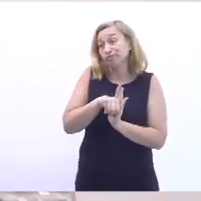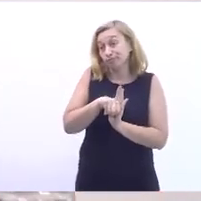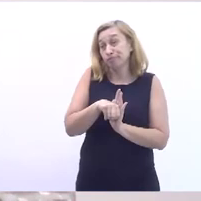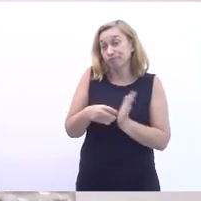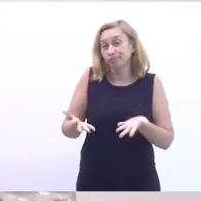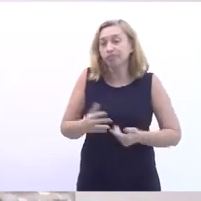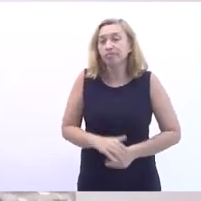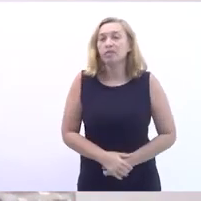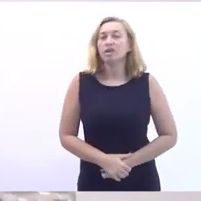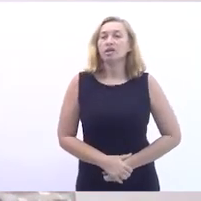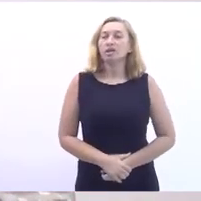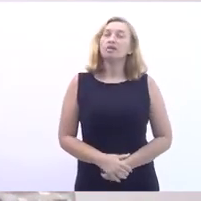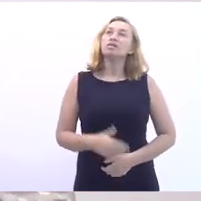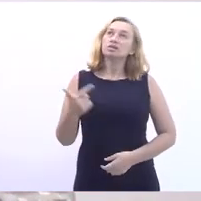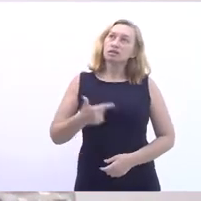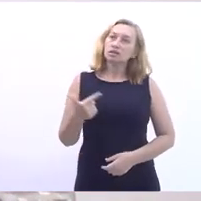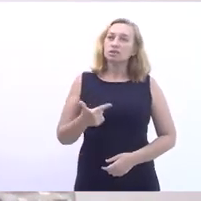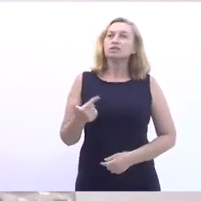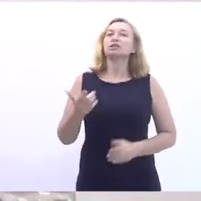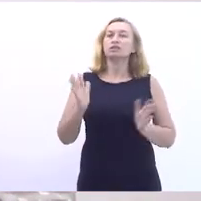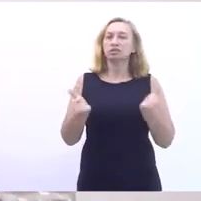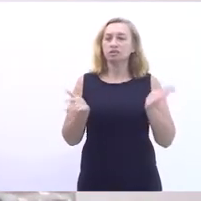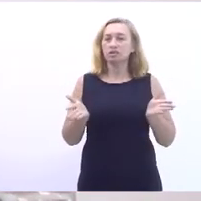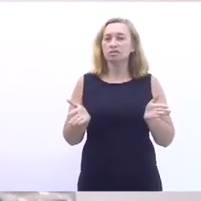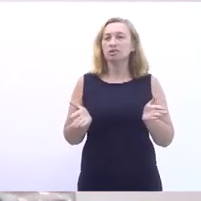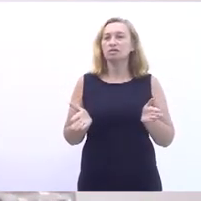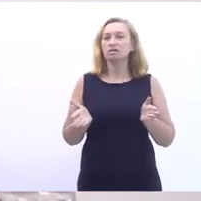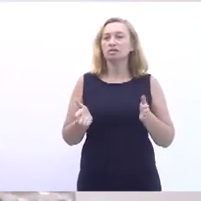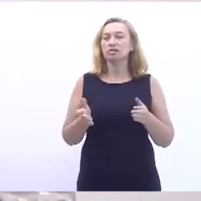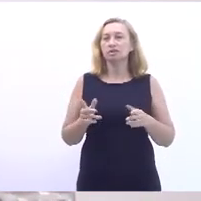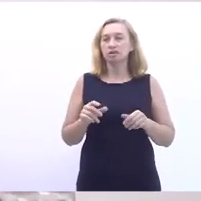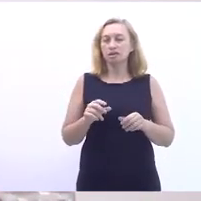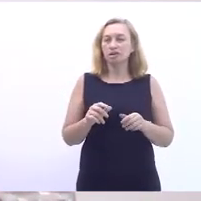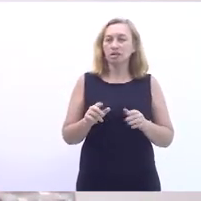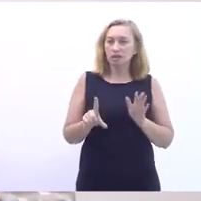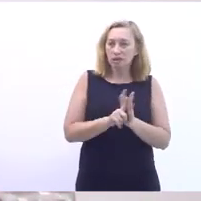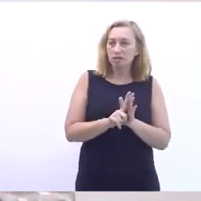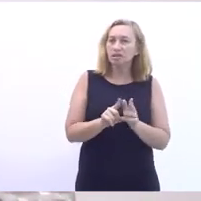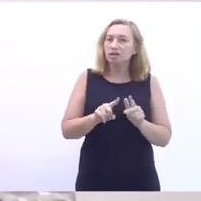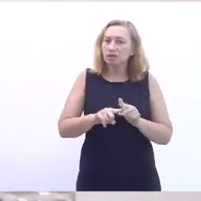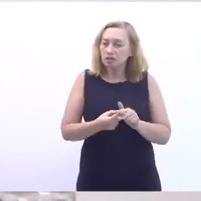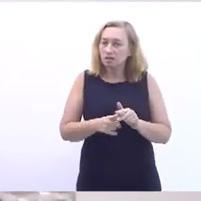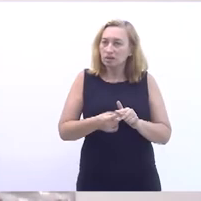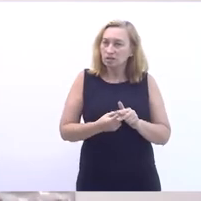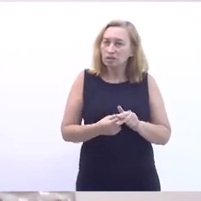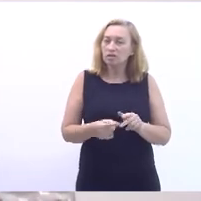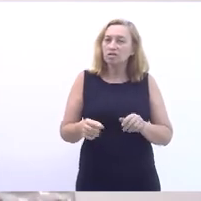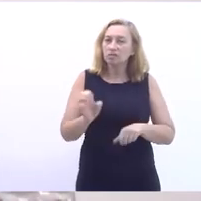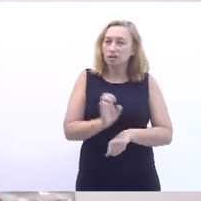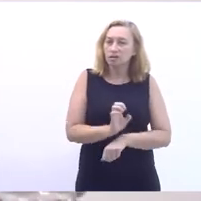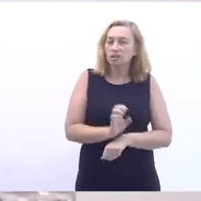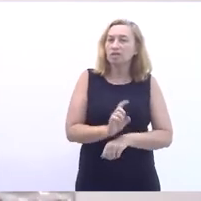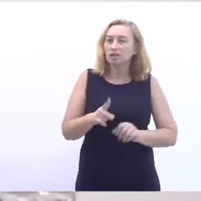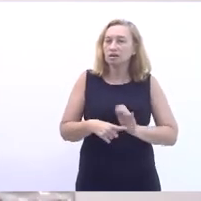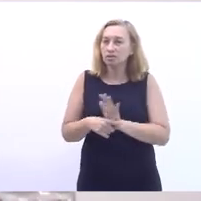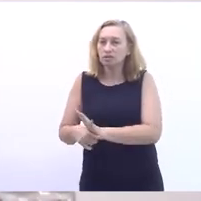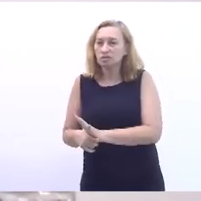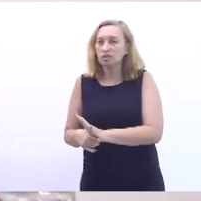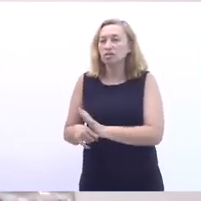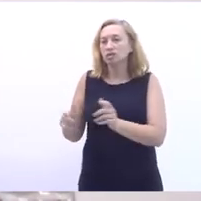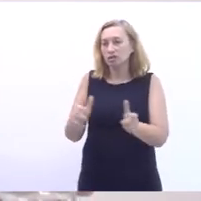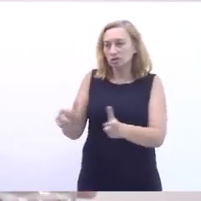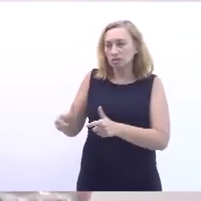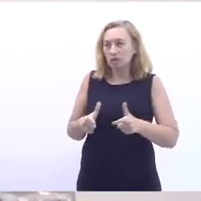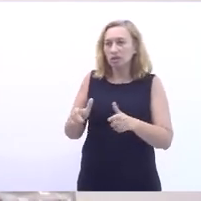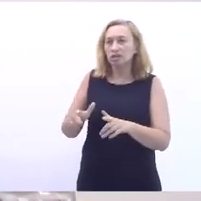né agora a gente tá tendo umas eu tava sempre essas leis estão sendo reformadas Estados Unidos então sim contemplando essas comunidades